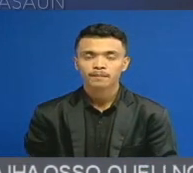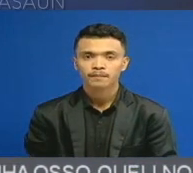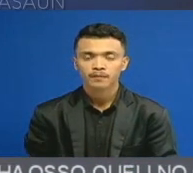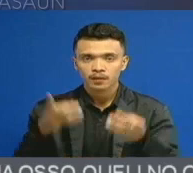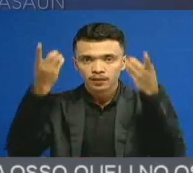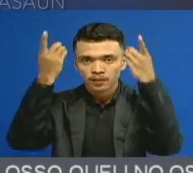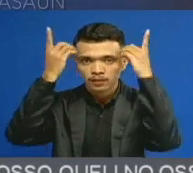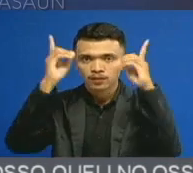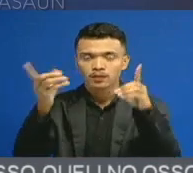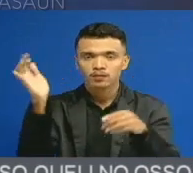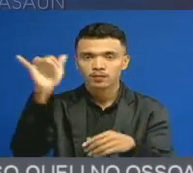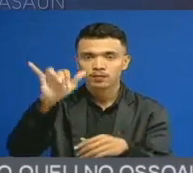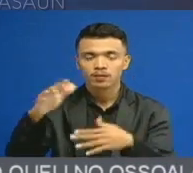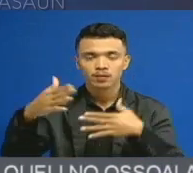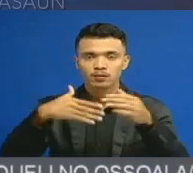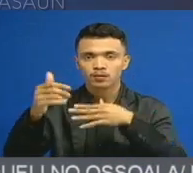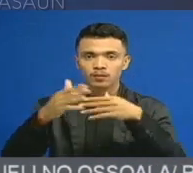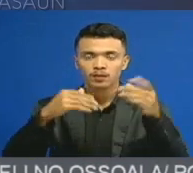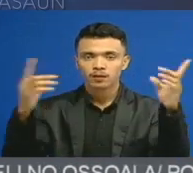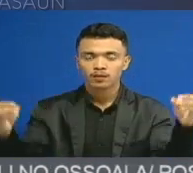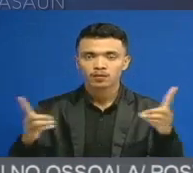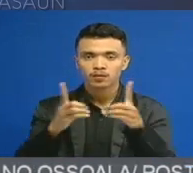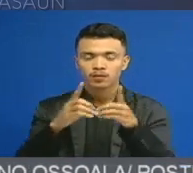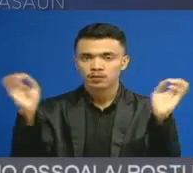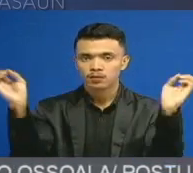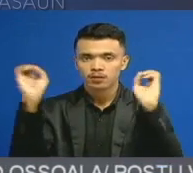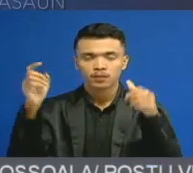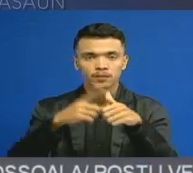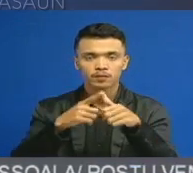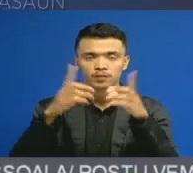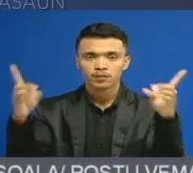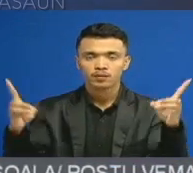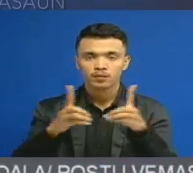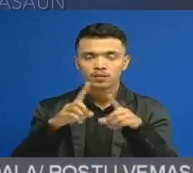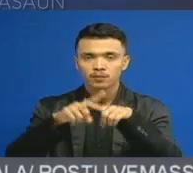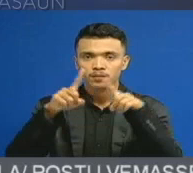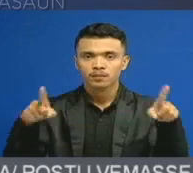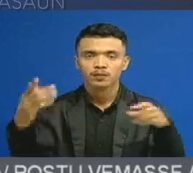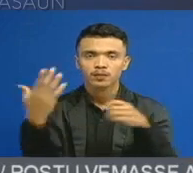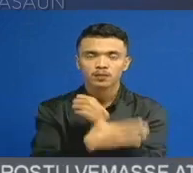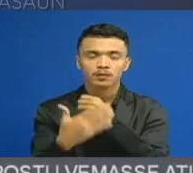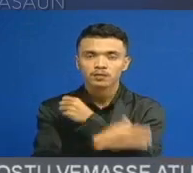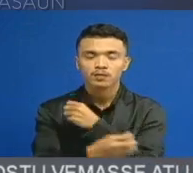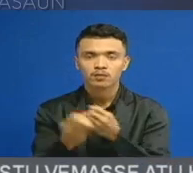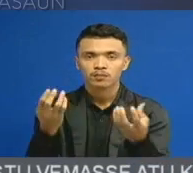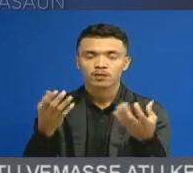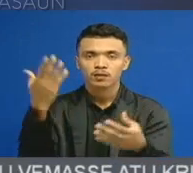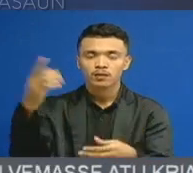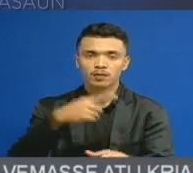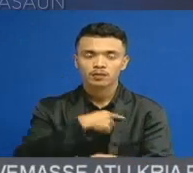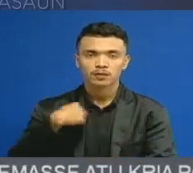decisão se relaciona normalmente acontece lá os dias foi acontece beita mas bem o país barra e assim e América